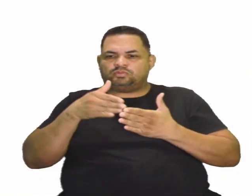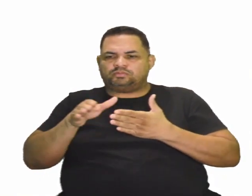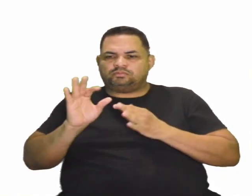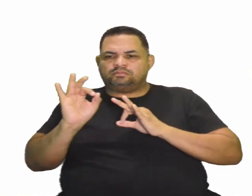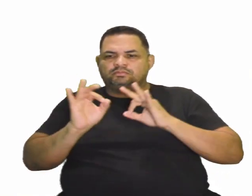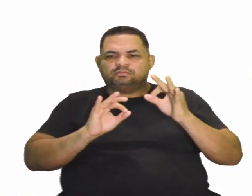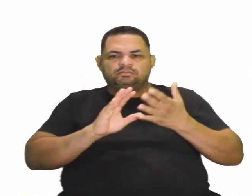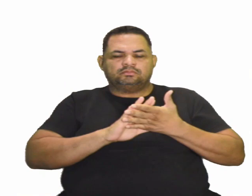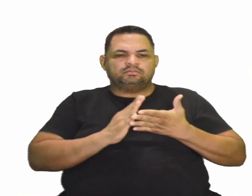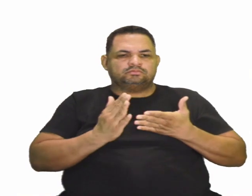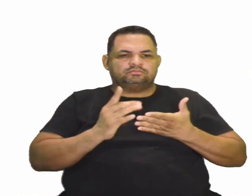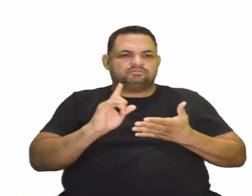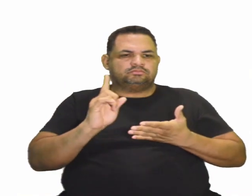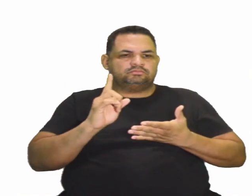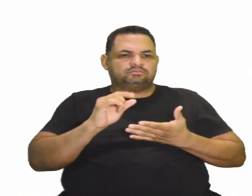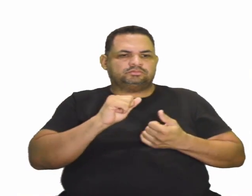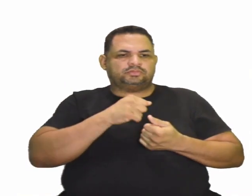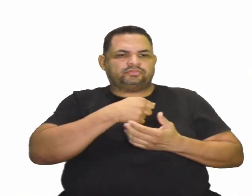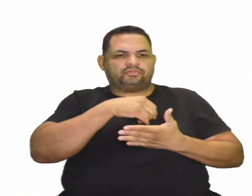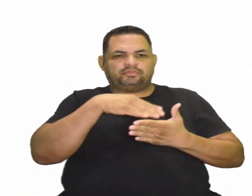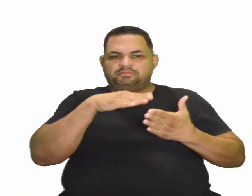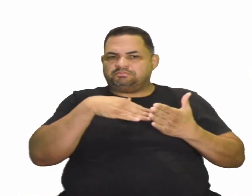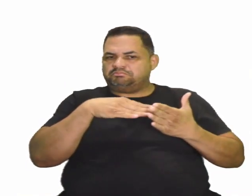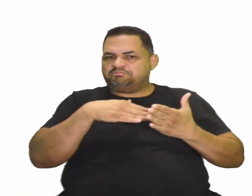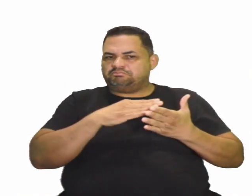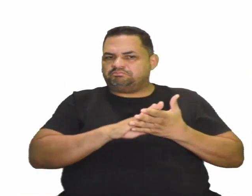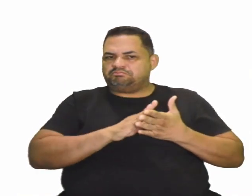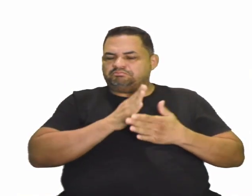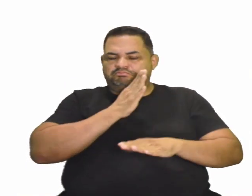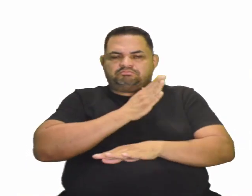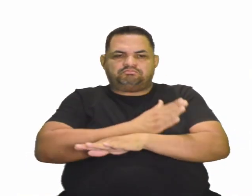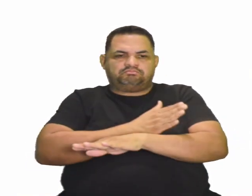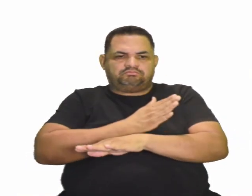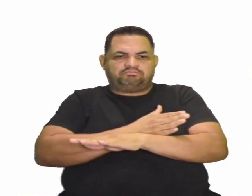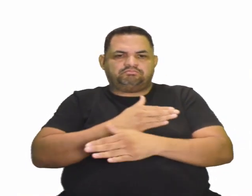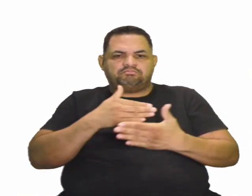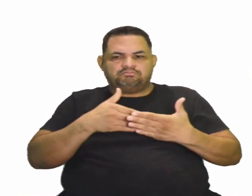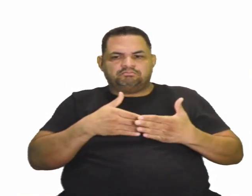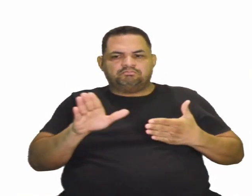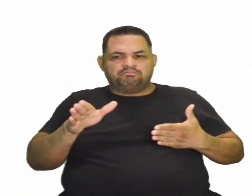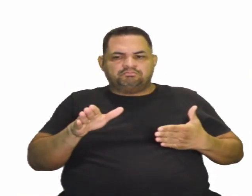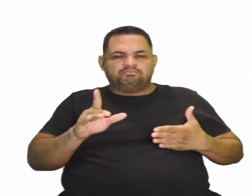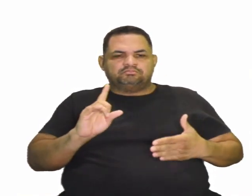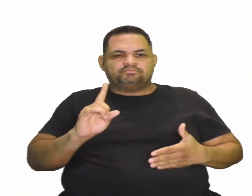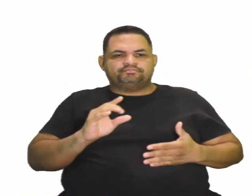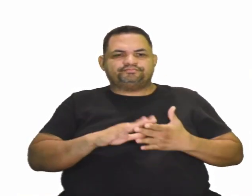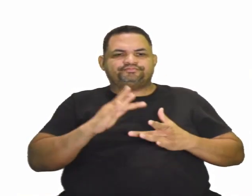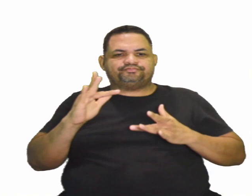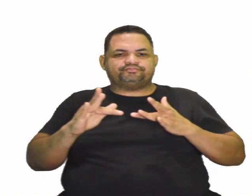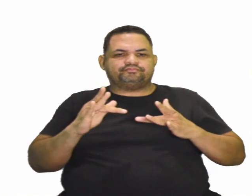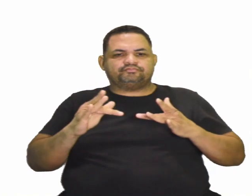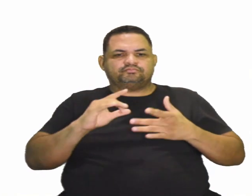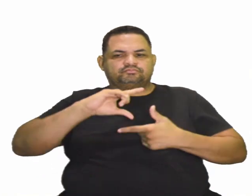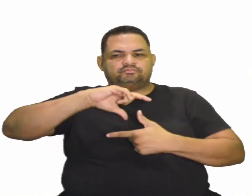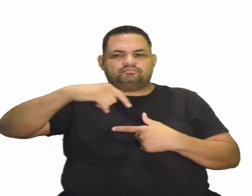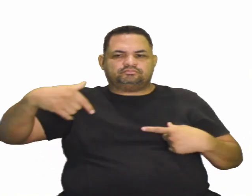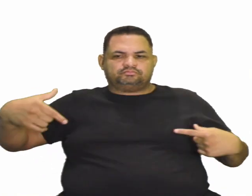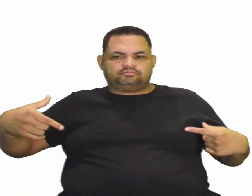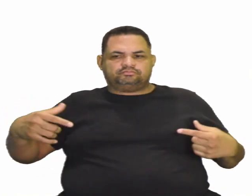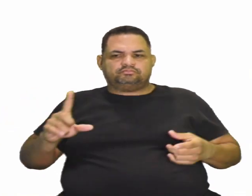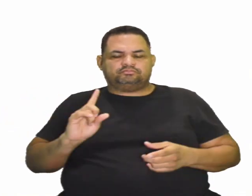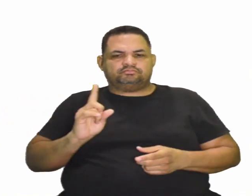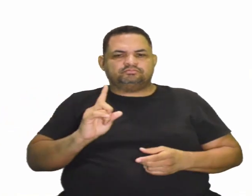obra feita no período medieval, já podemos excluir essas duas. Clássica e moderna, modernista, também não